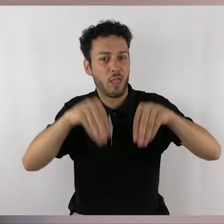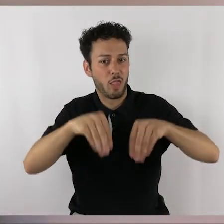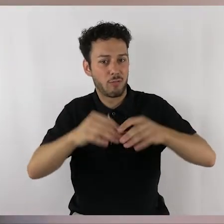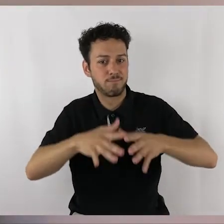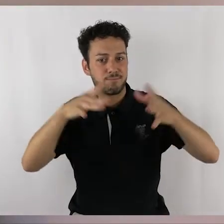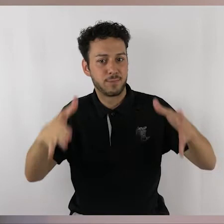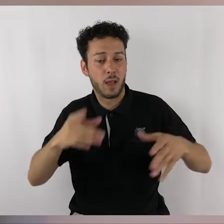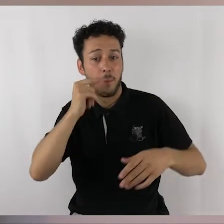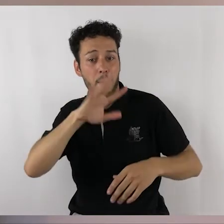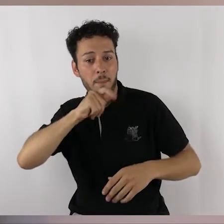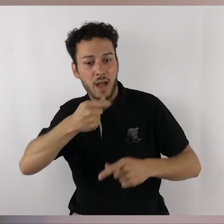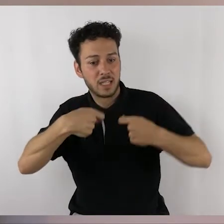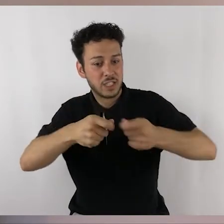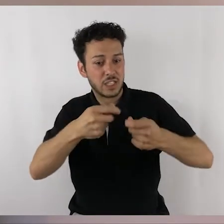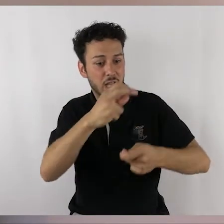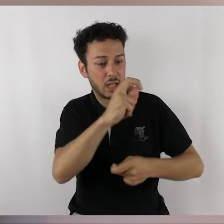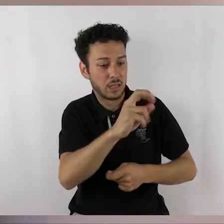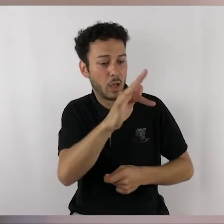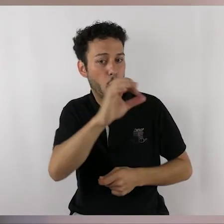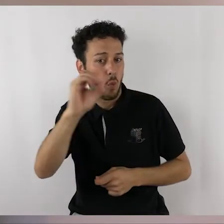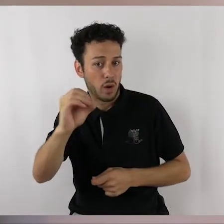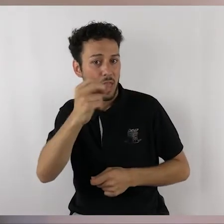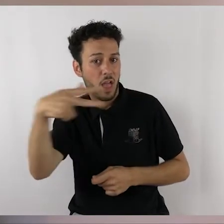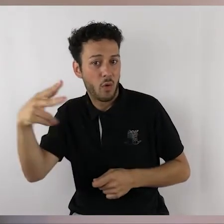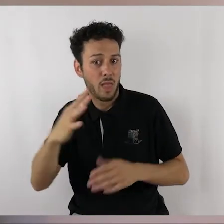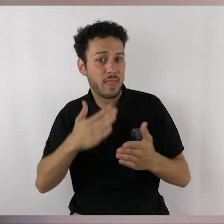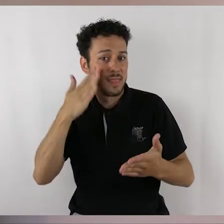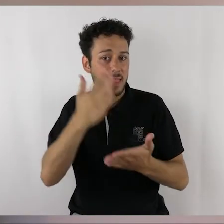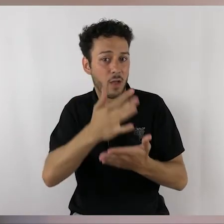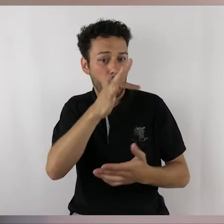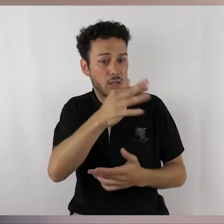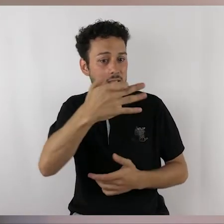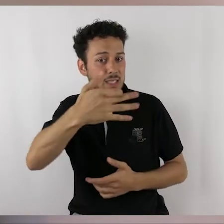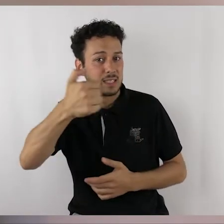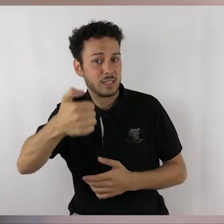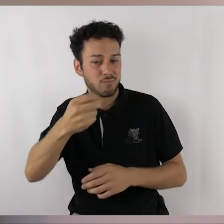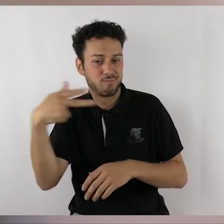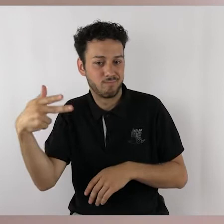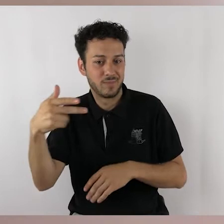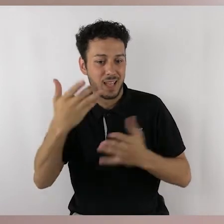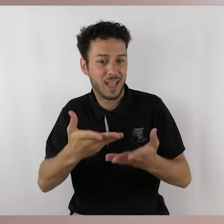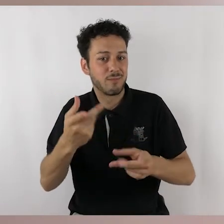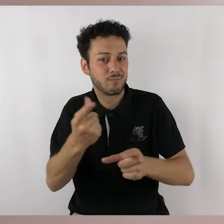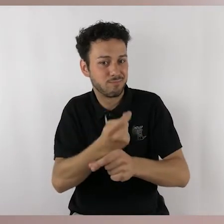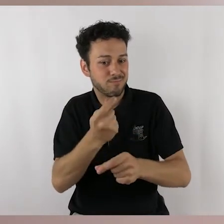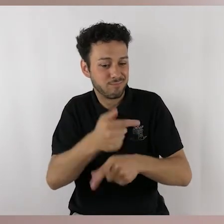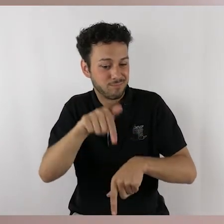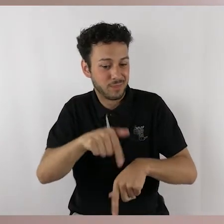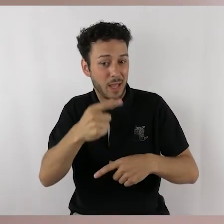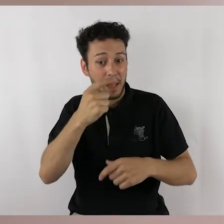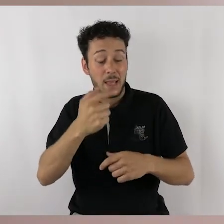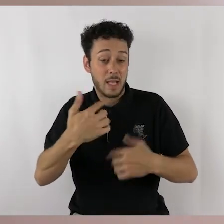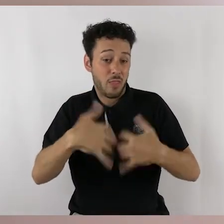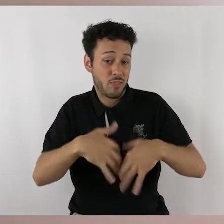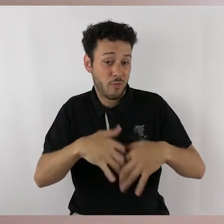superfícies com a média dos encarregados de educação ou gastar entre 340 e 475 euros esta com